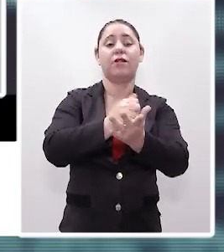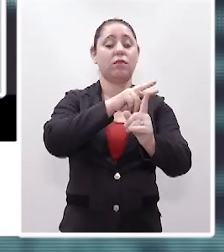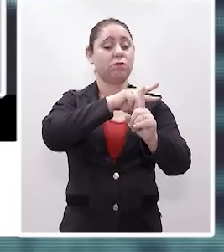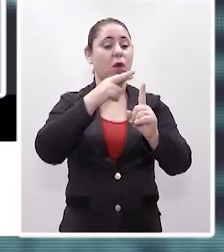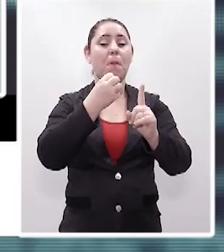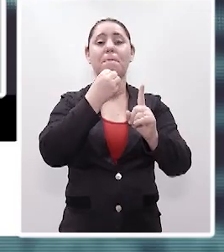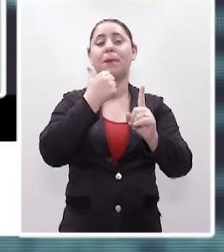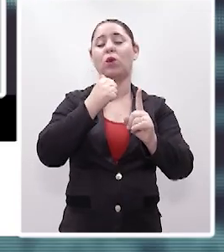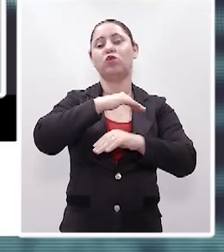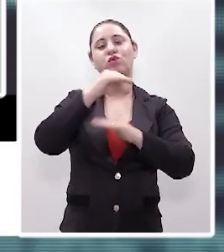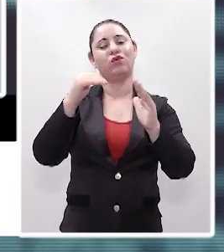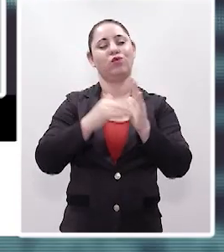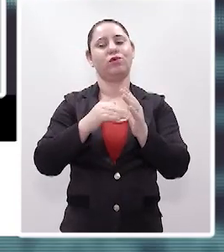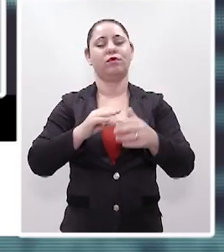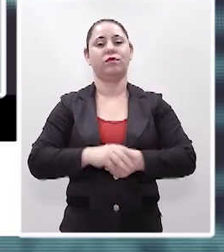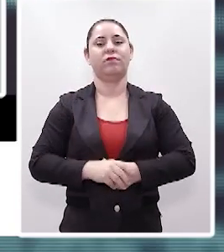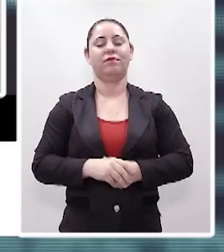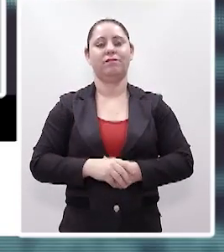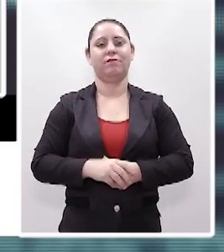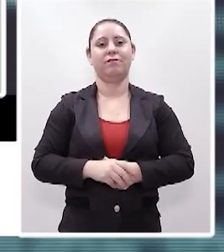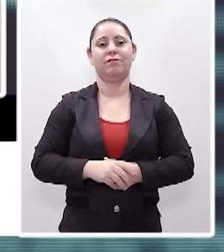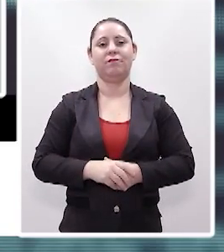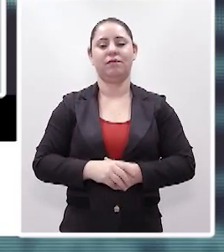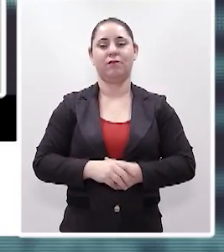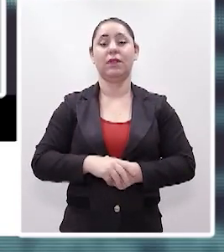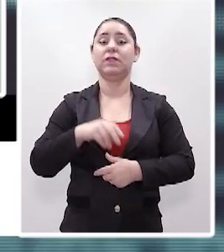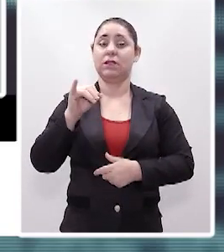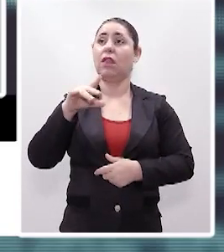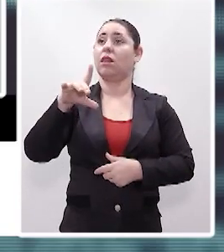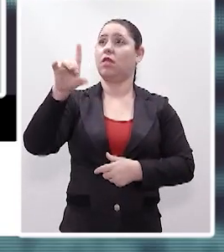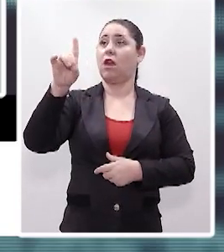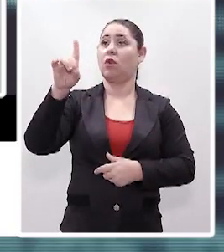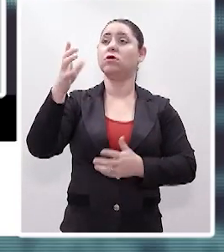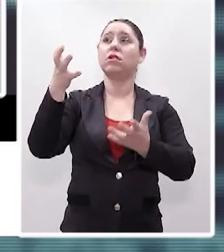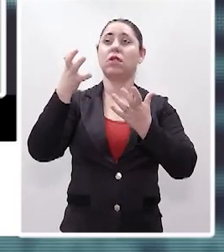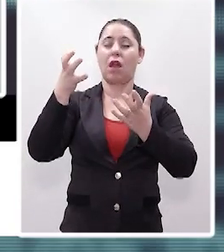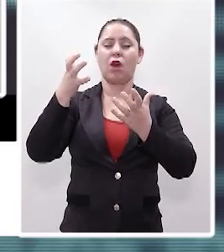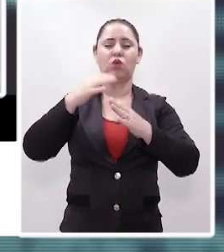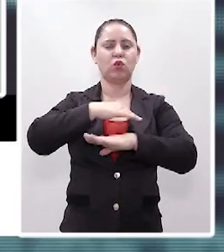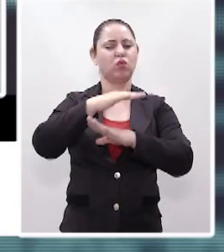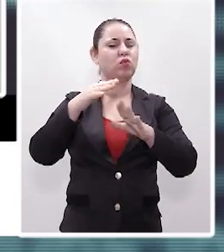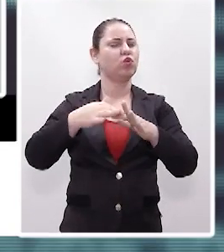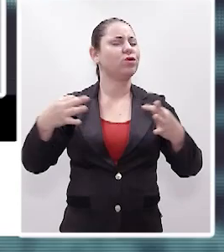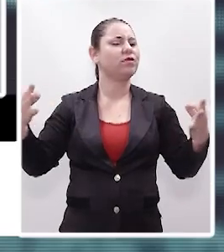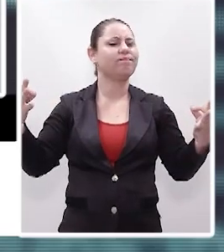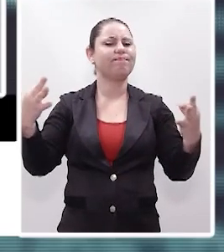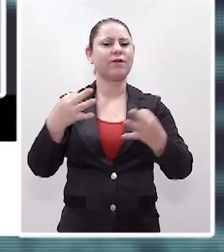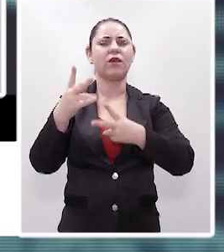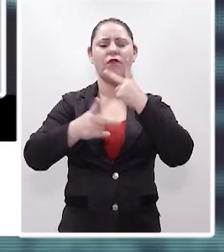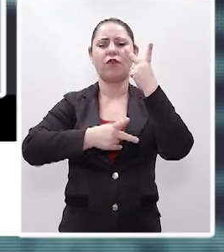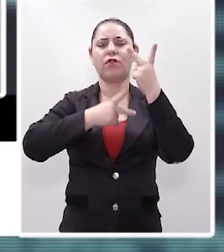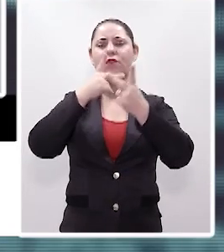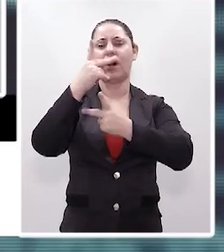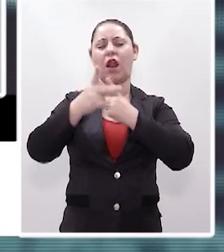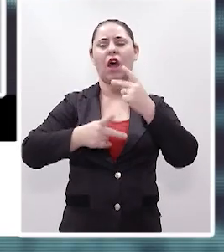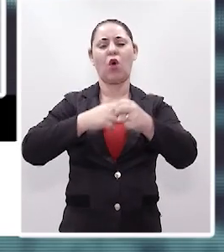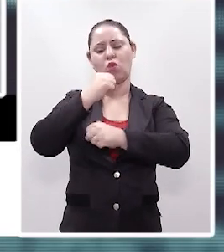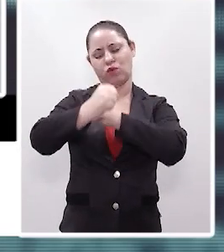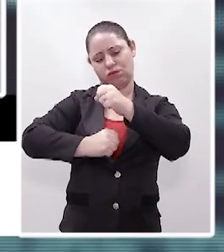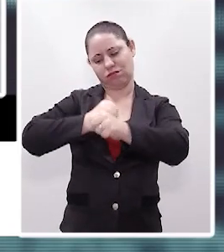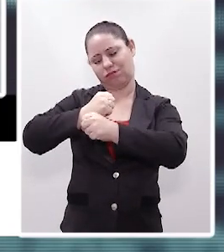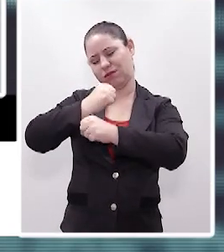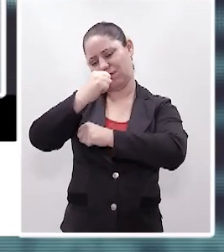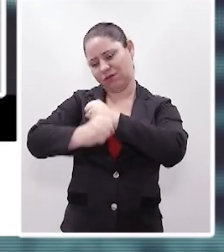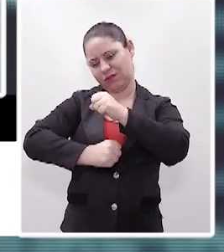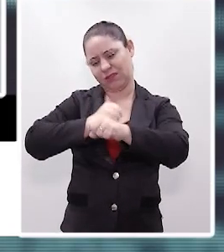sempre o lado positivo de tudo, né? E se Deus quiser vai dar tudo certo, a gente vai falar daqui